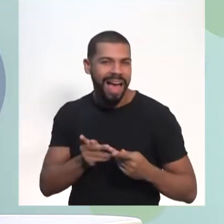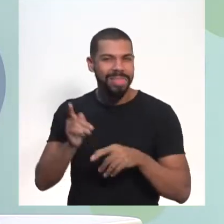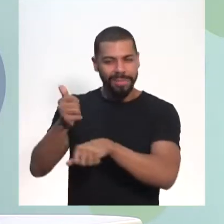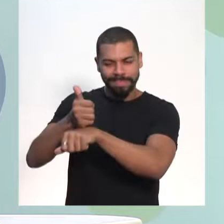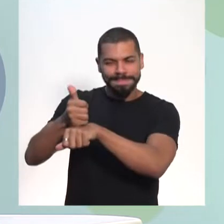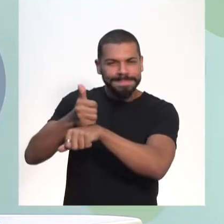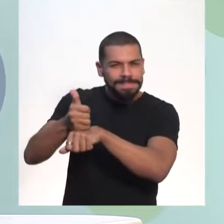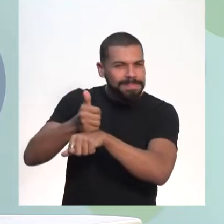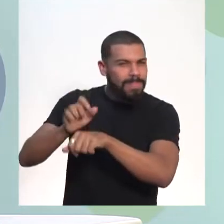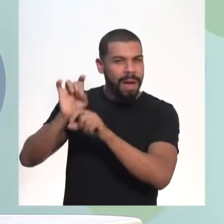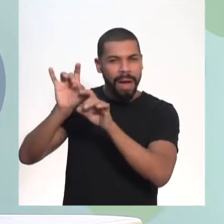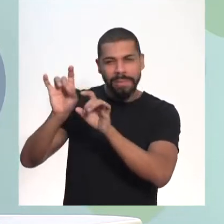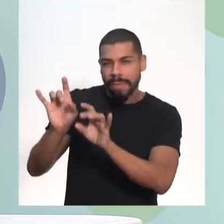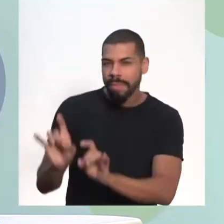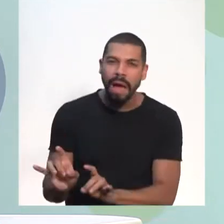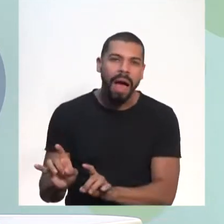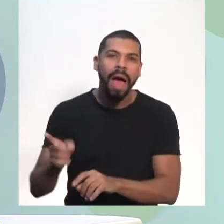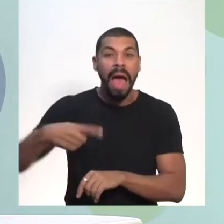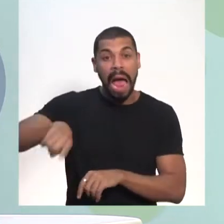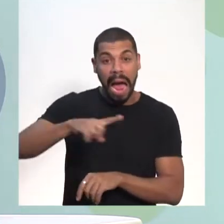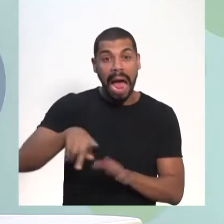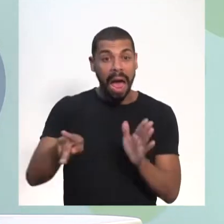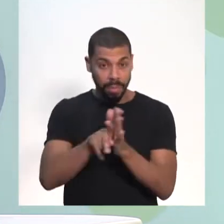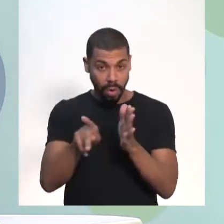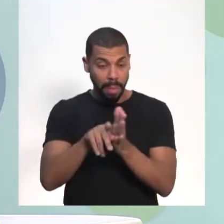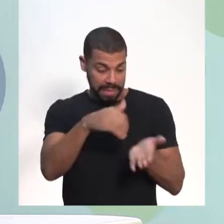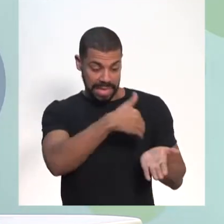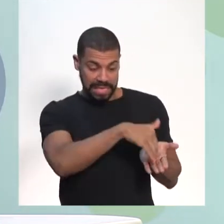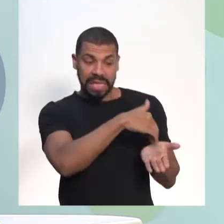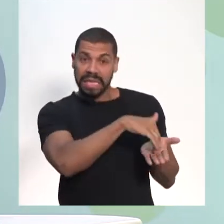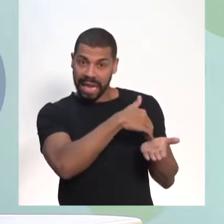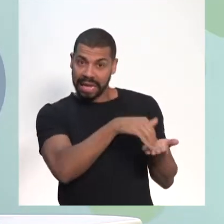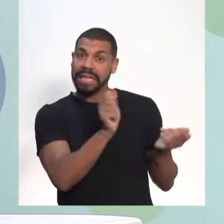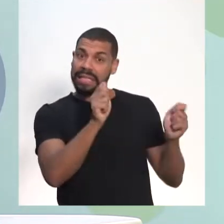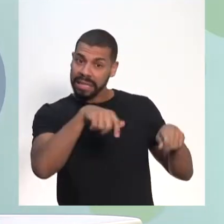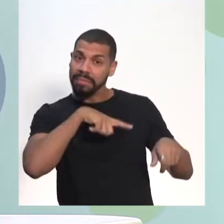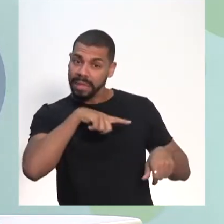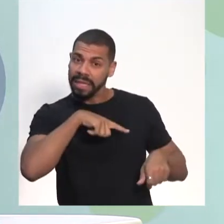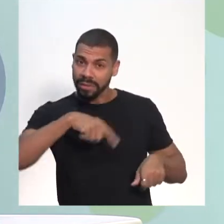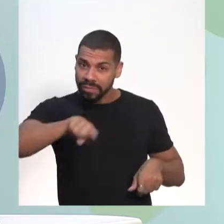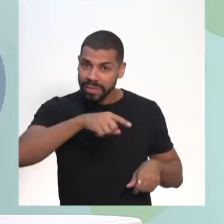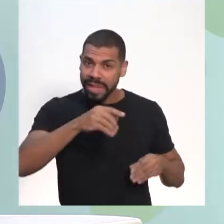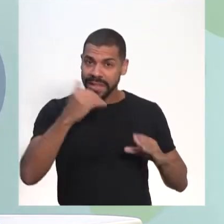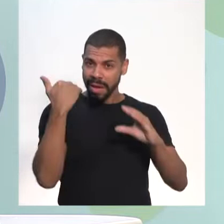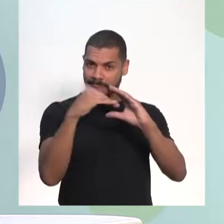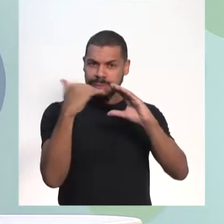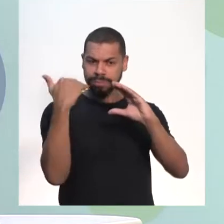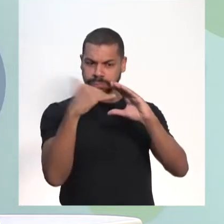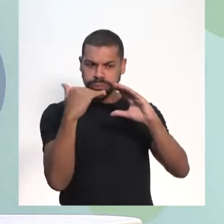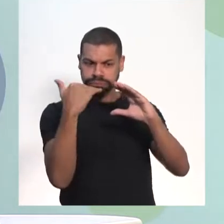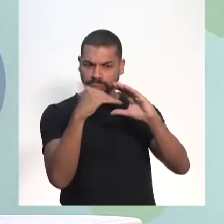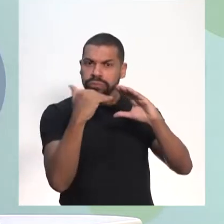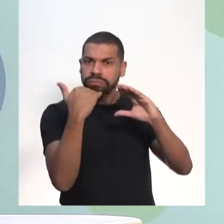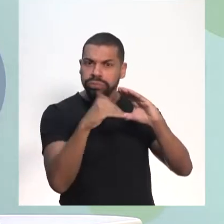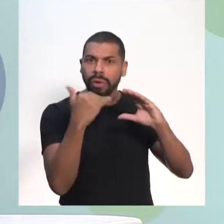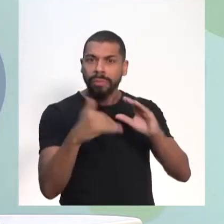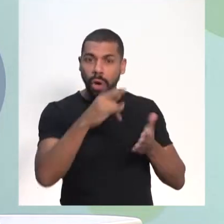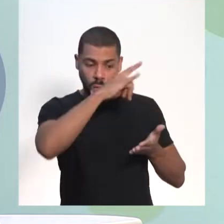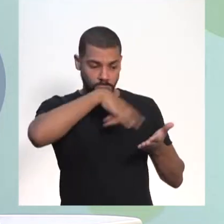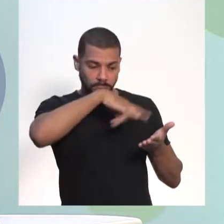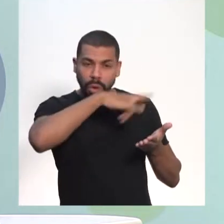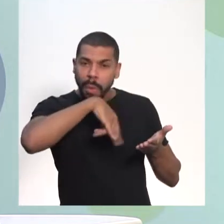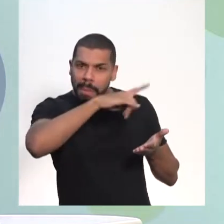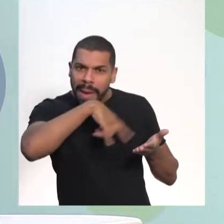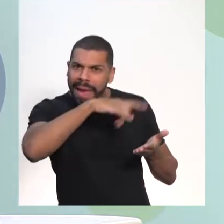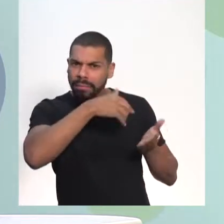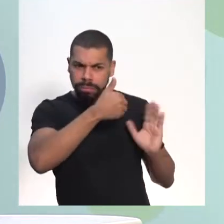especialistas, técnicos da própria secretaria. Vocês também receberam muitos comunicados, muitos documentos